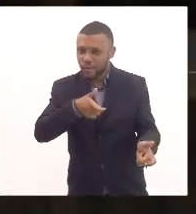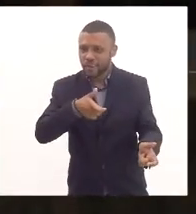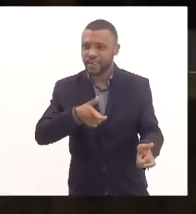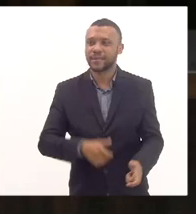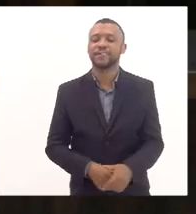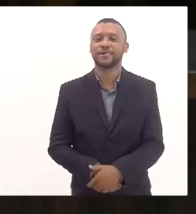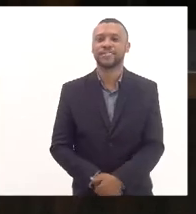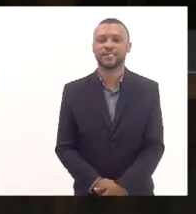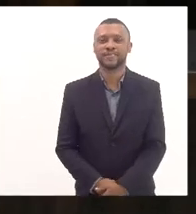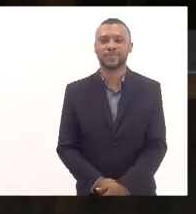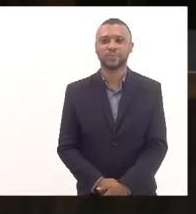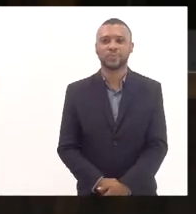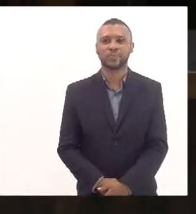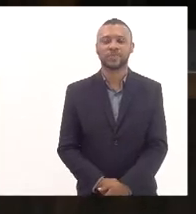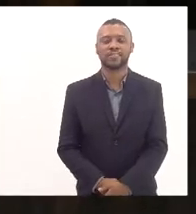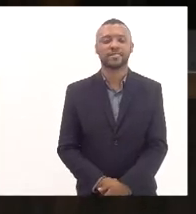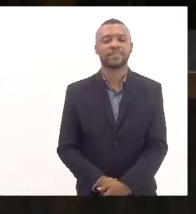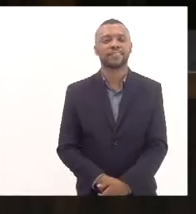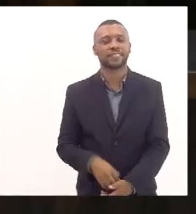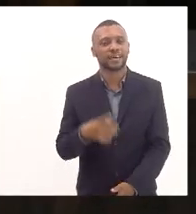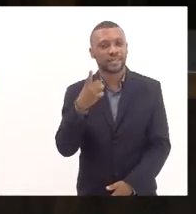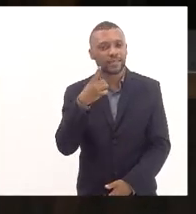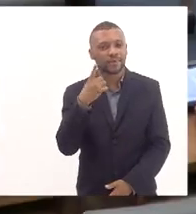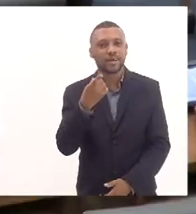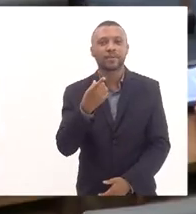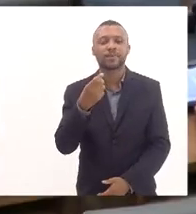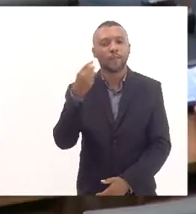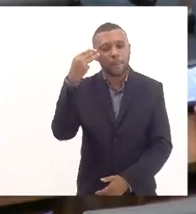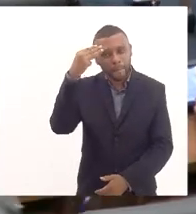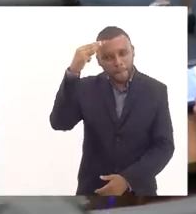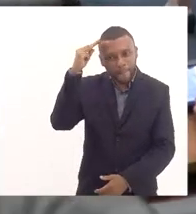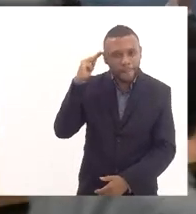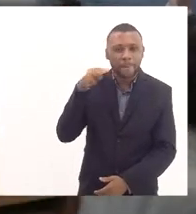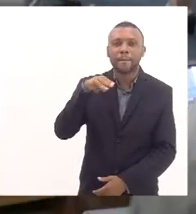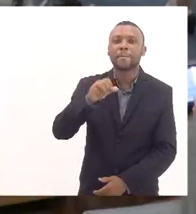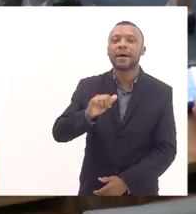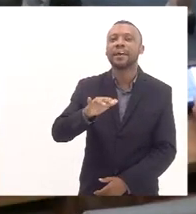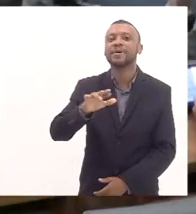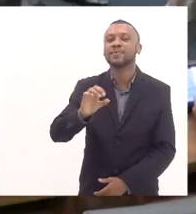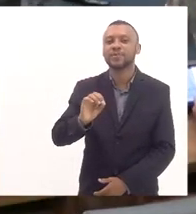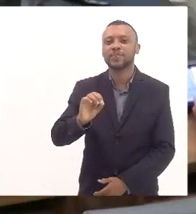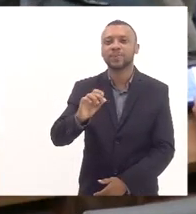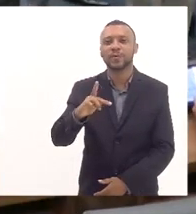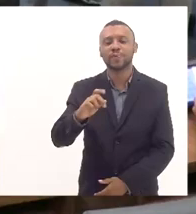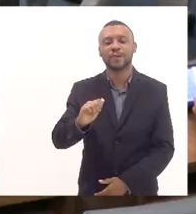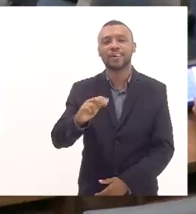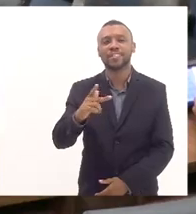comissão de orçamento votado mas Pacheco a E aí